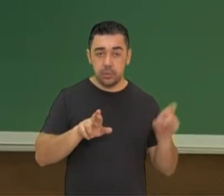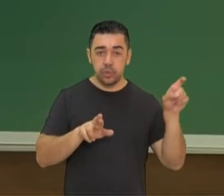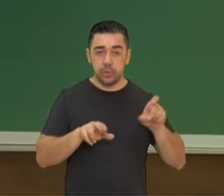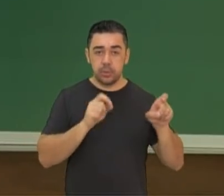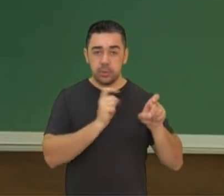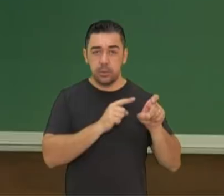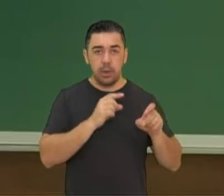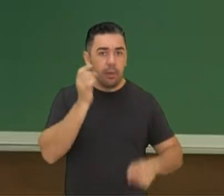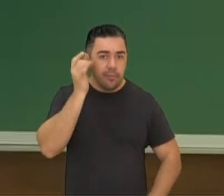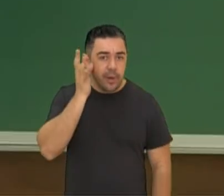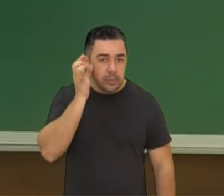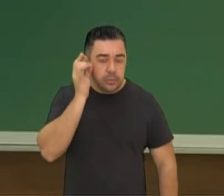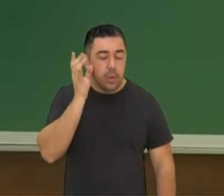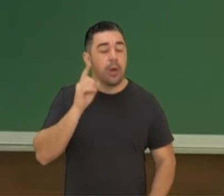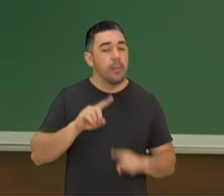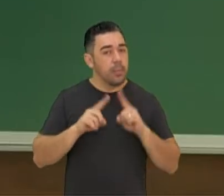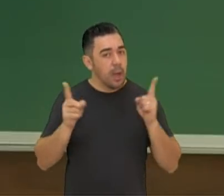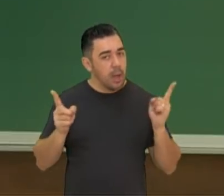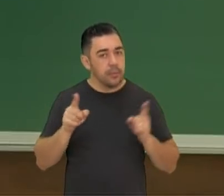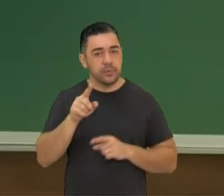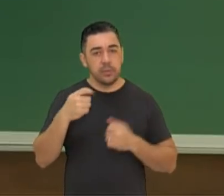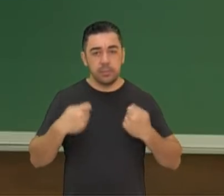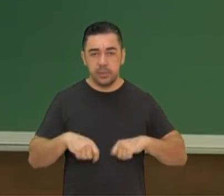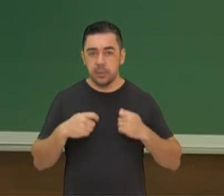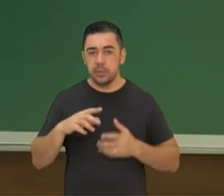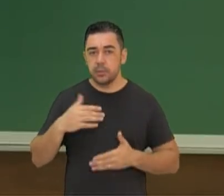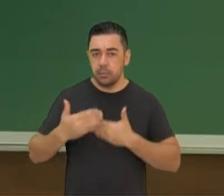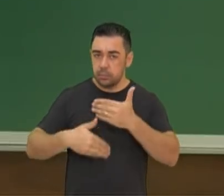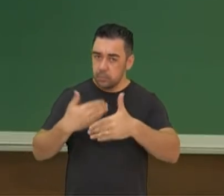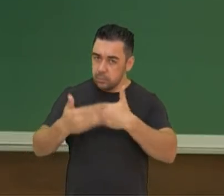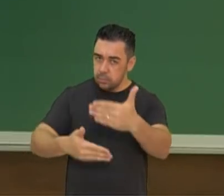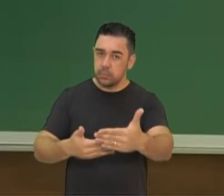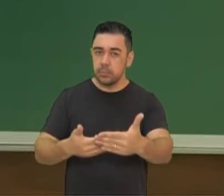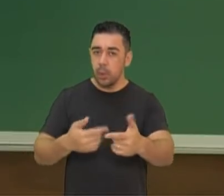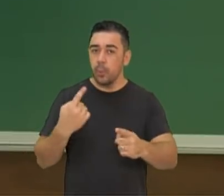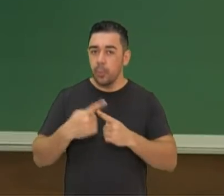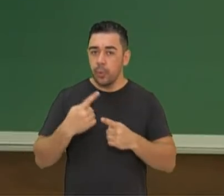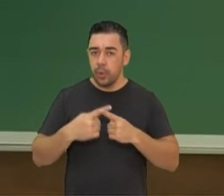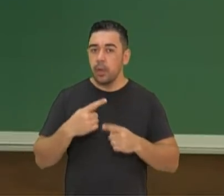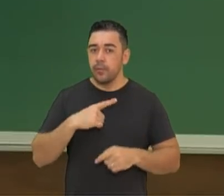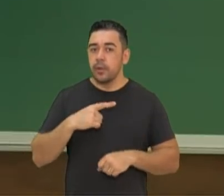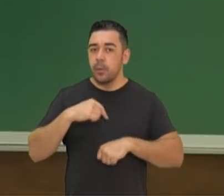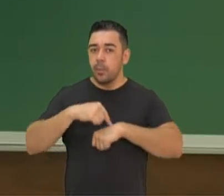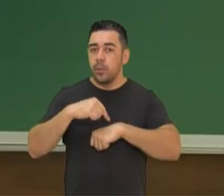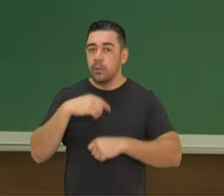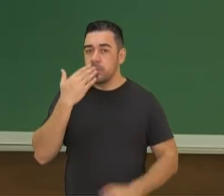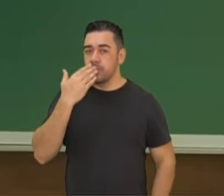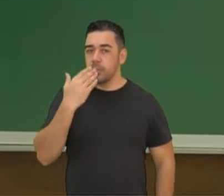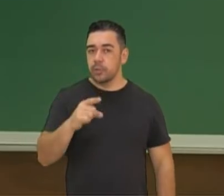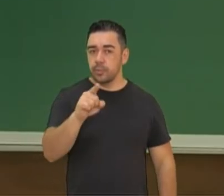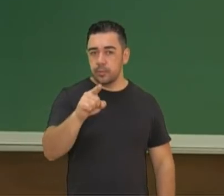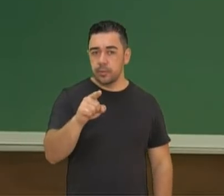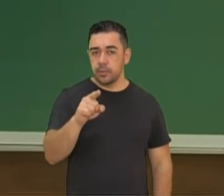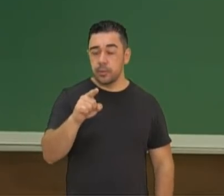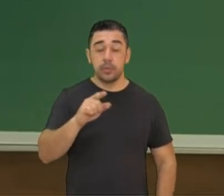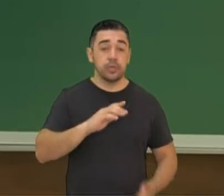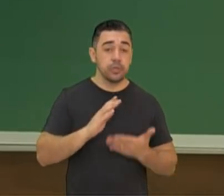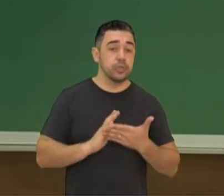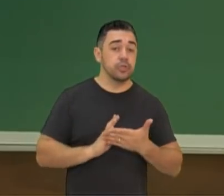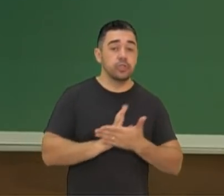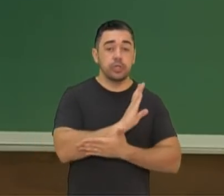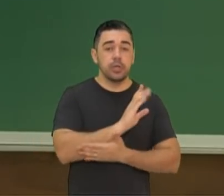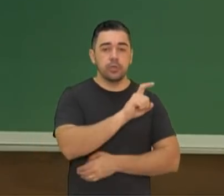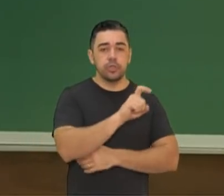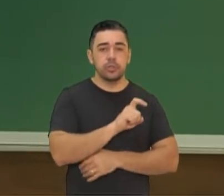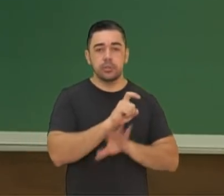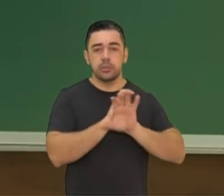fácil. É muito fácil, mas você precisa levar isso para frente. Porque em algum momento eu posso te pedir assim, isola a incógnita